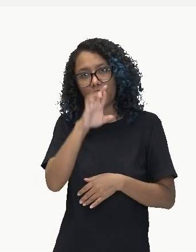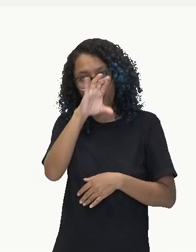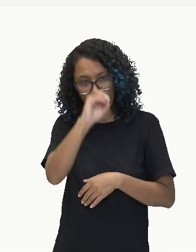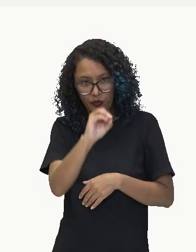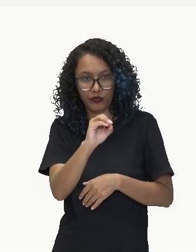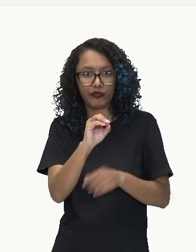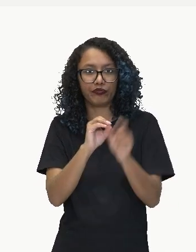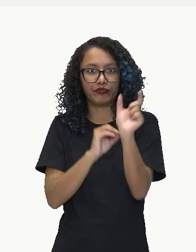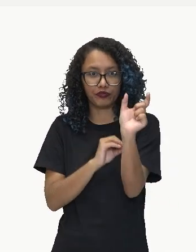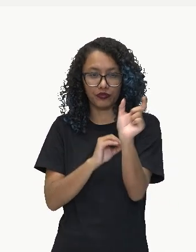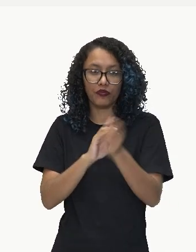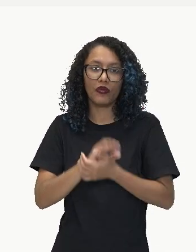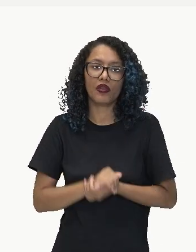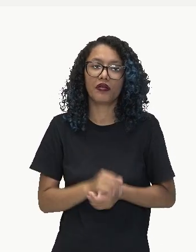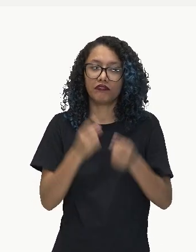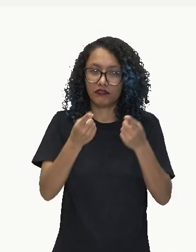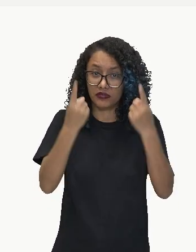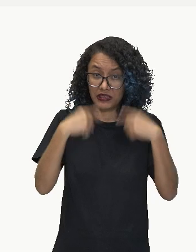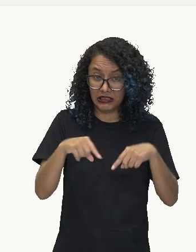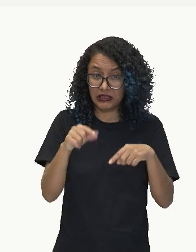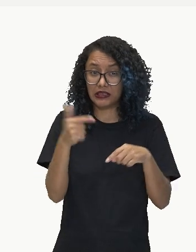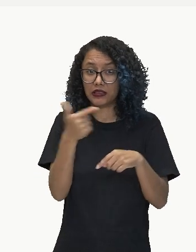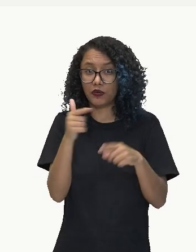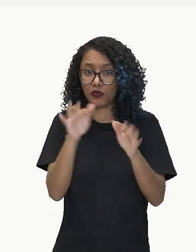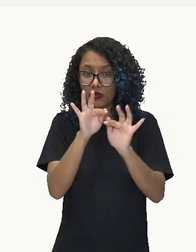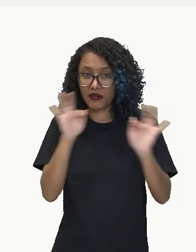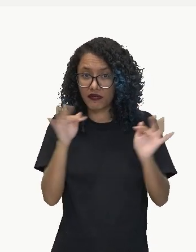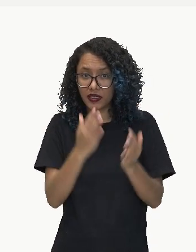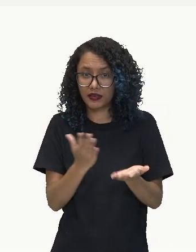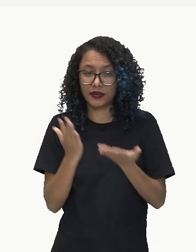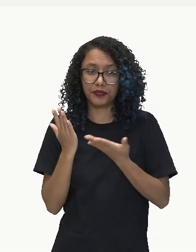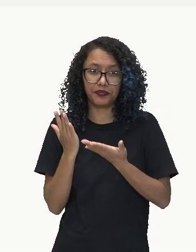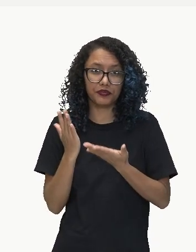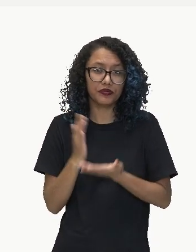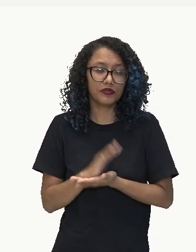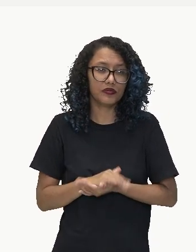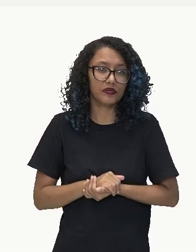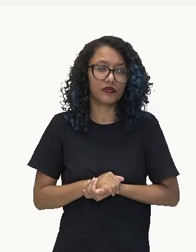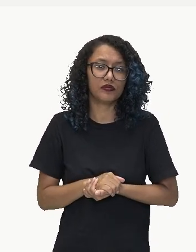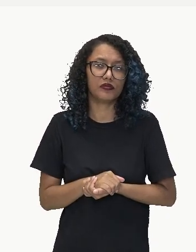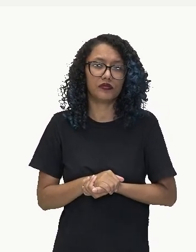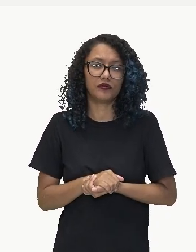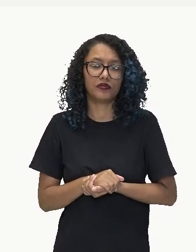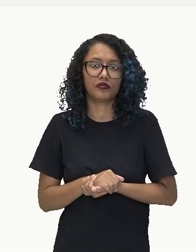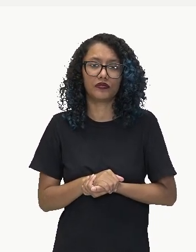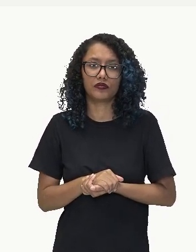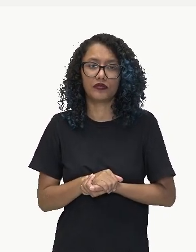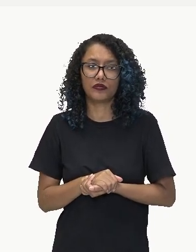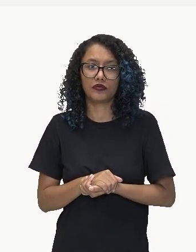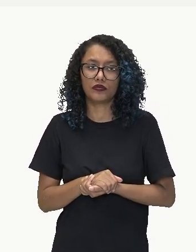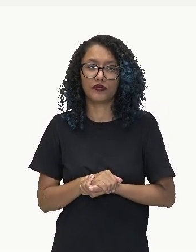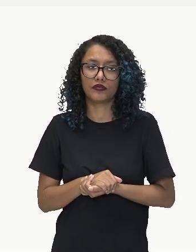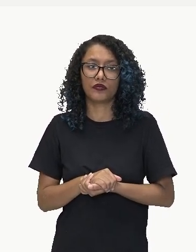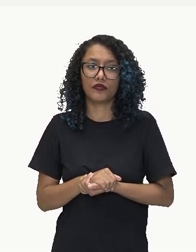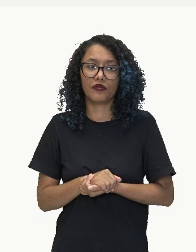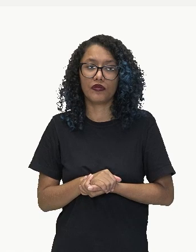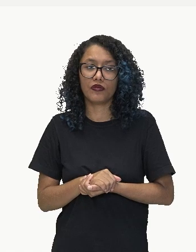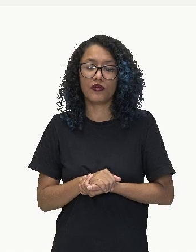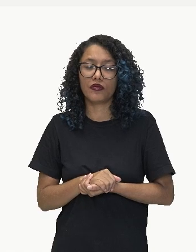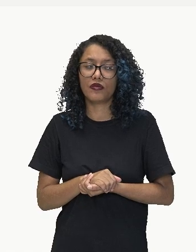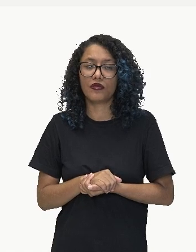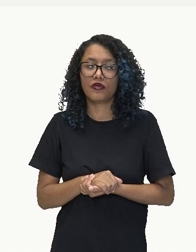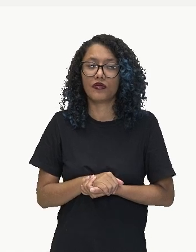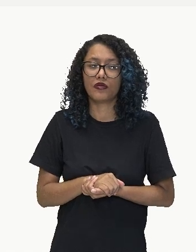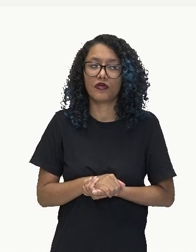vejamos, le pido a Deus por mejores dias. Nessa frase, o que nós temos, profe? Nós temos aqui